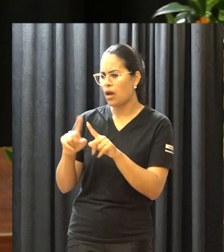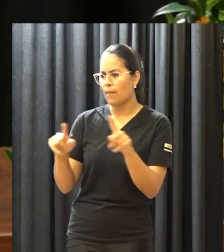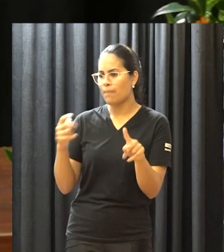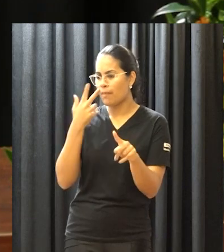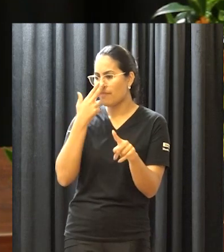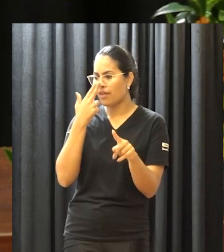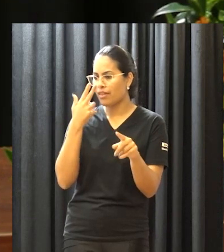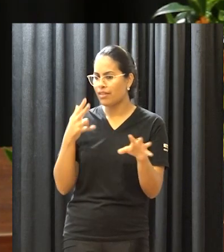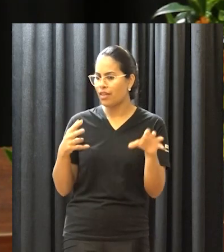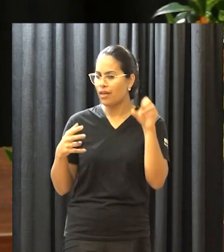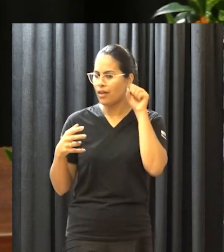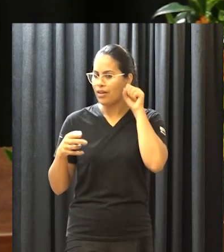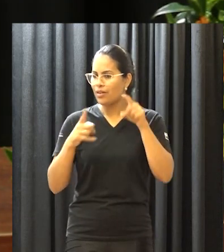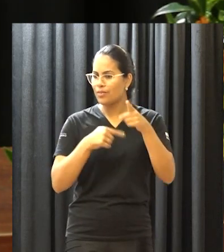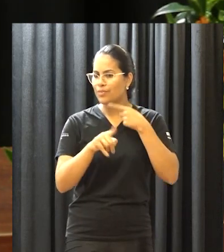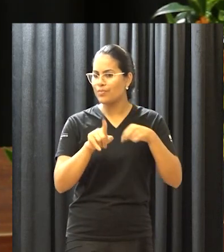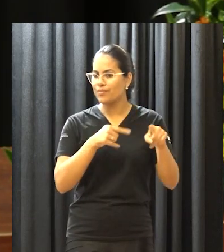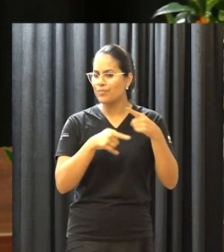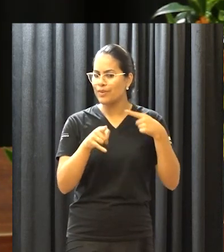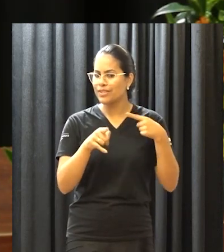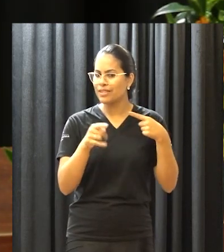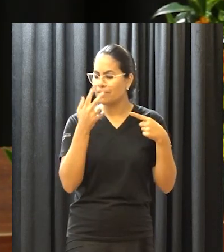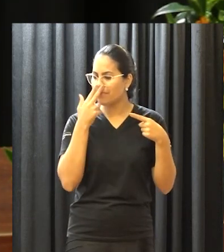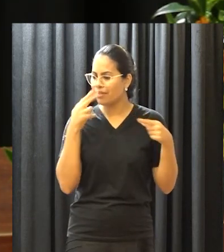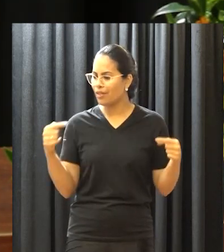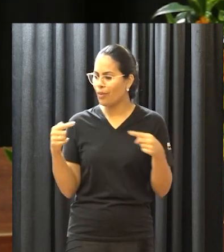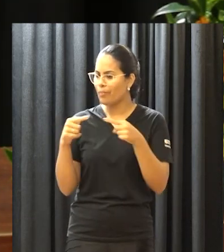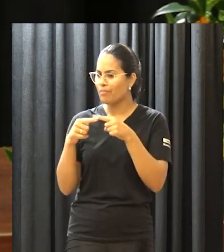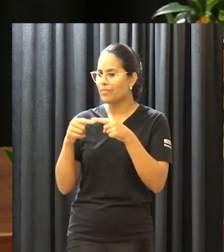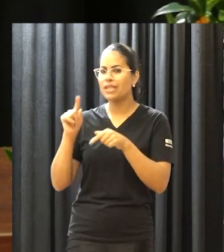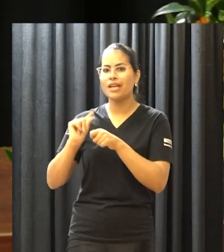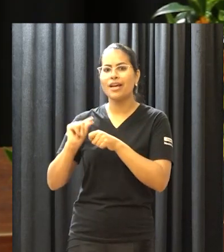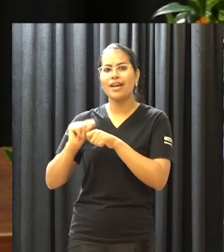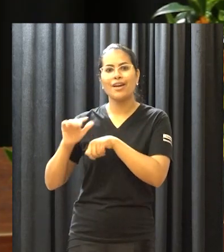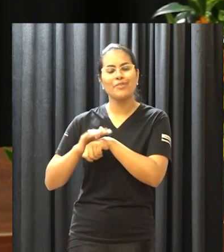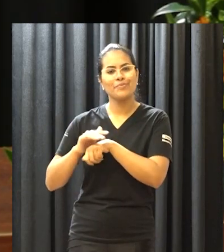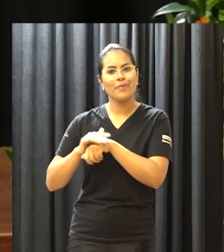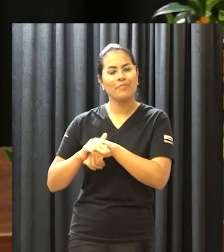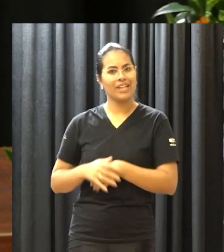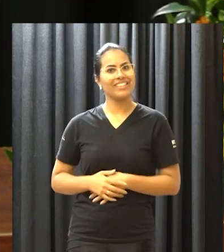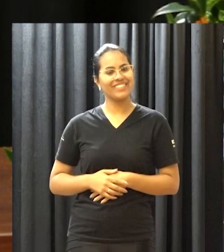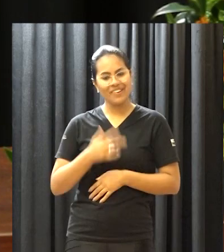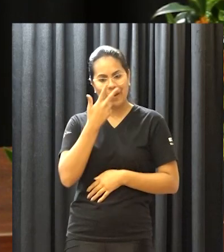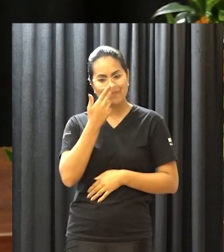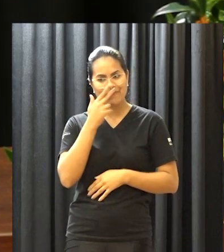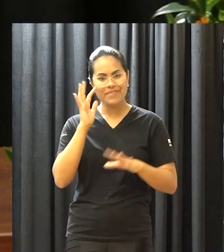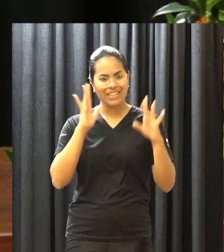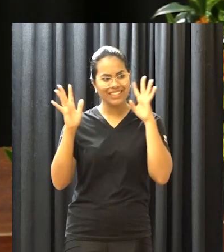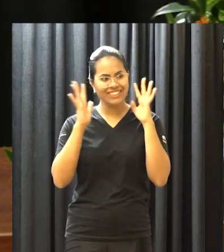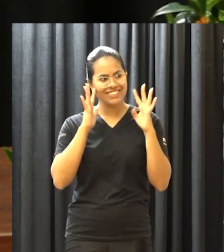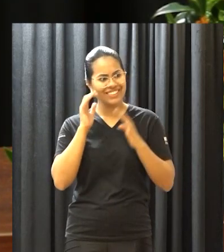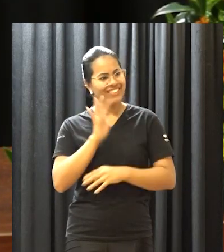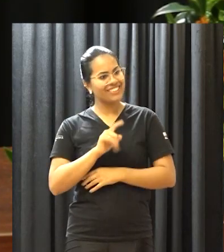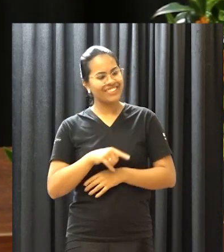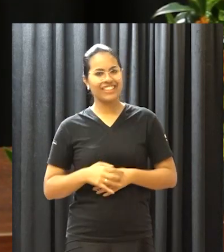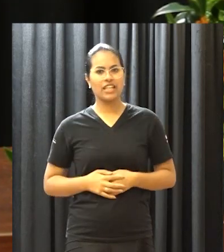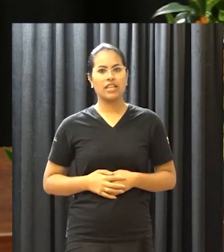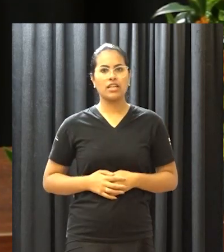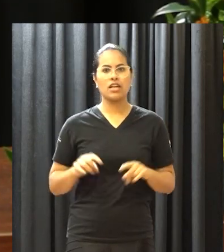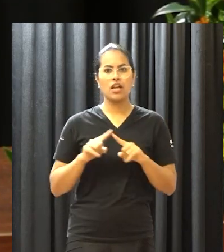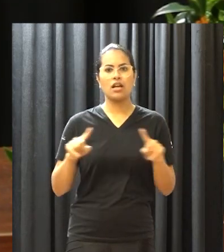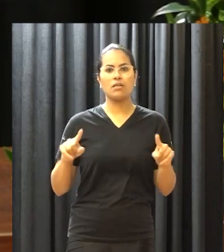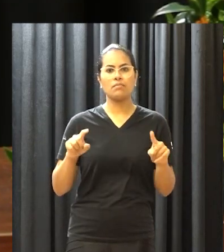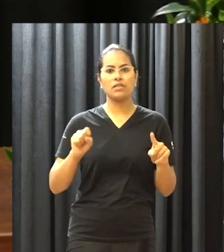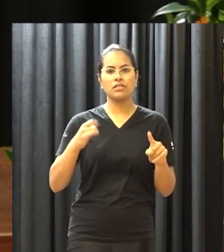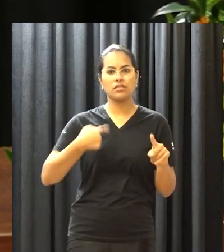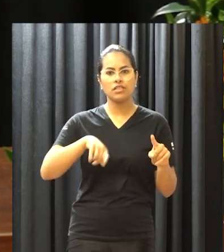momento naquela música. Eu acredito que seja isso. Aí quando a gente sobe assim na árvore, quer dizer o quê? Que a